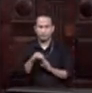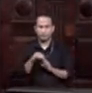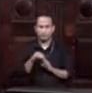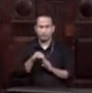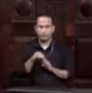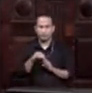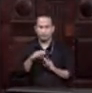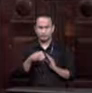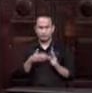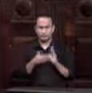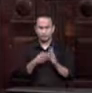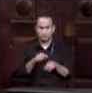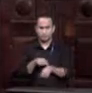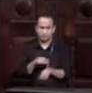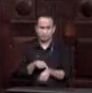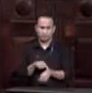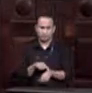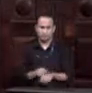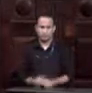momento